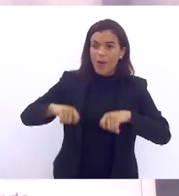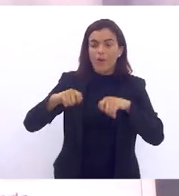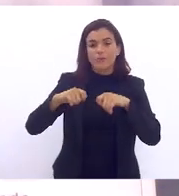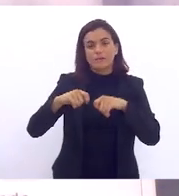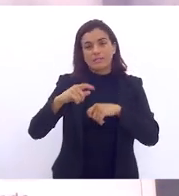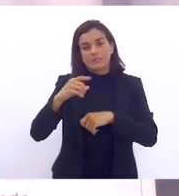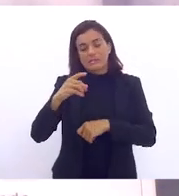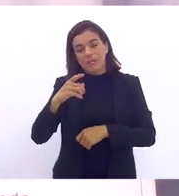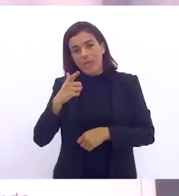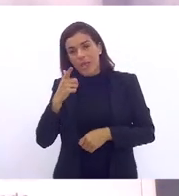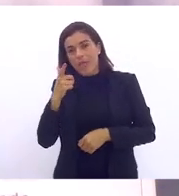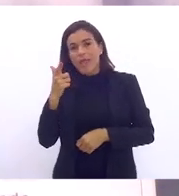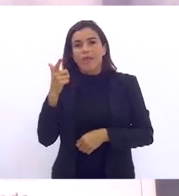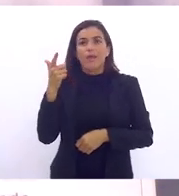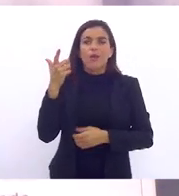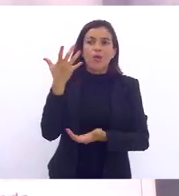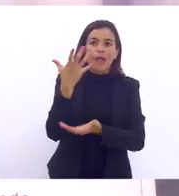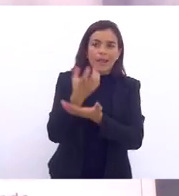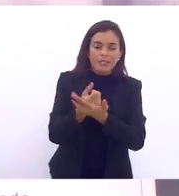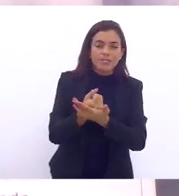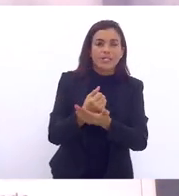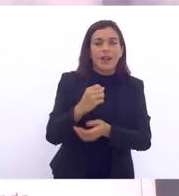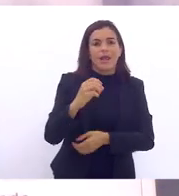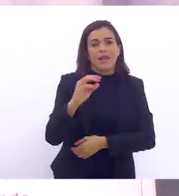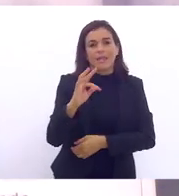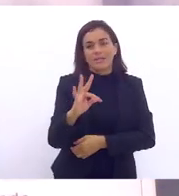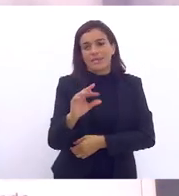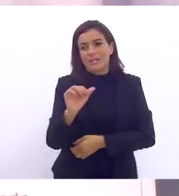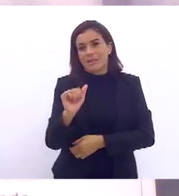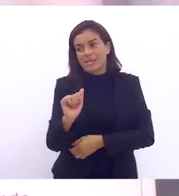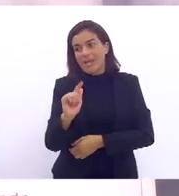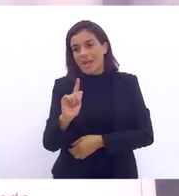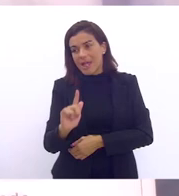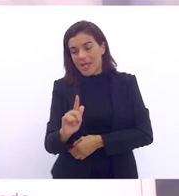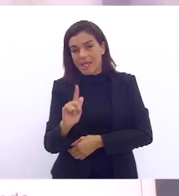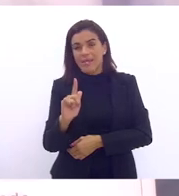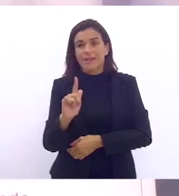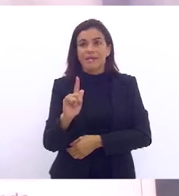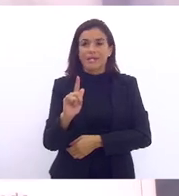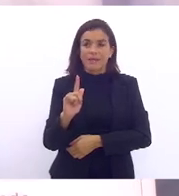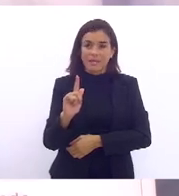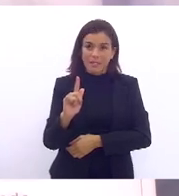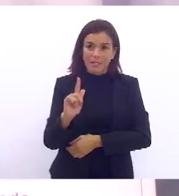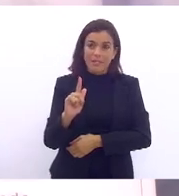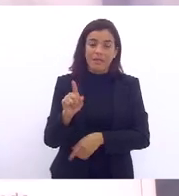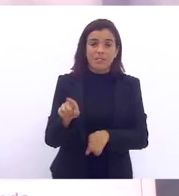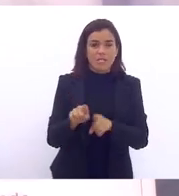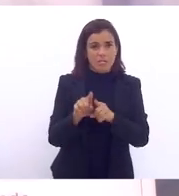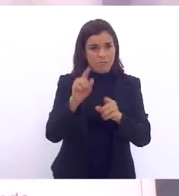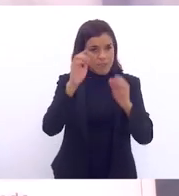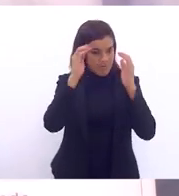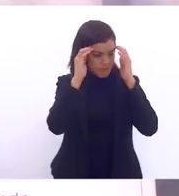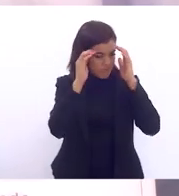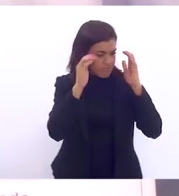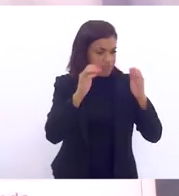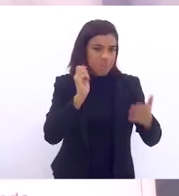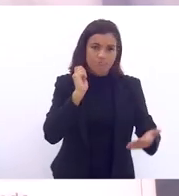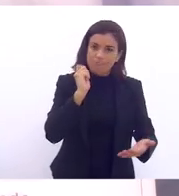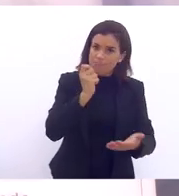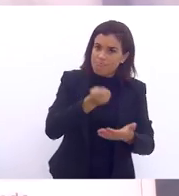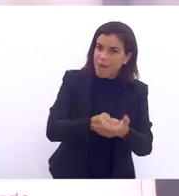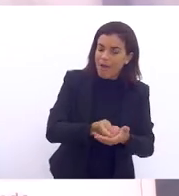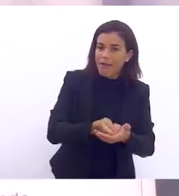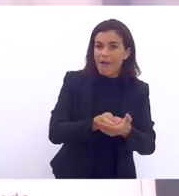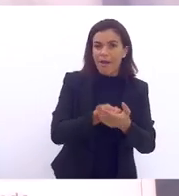Tag em em em em querer ser ali um usuário de honrar os seus compromissos de pagar as suas